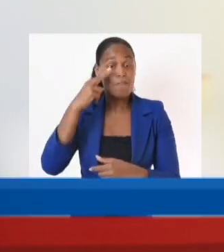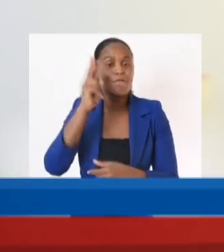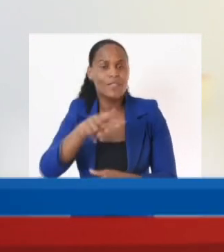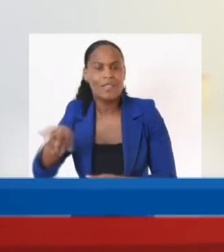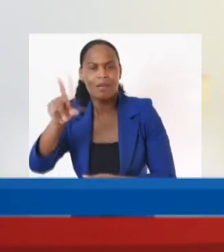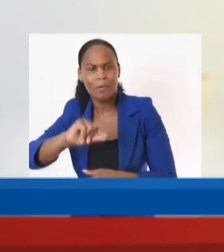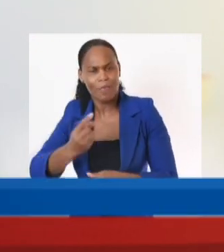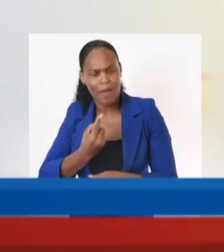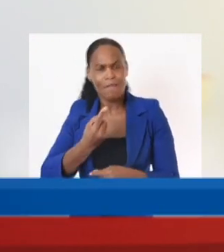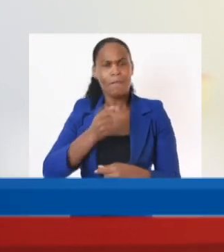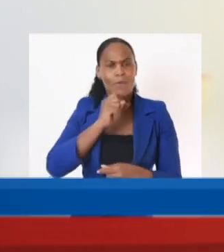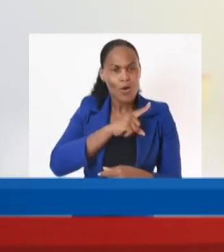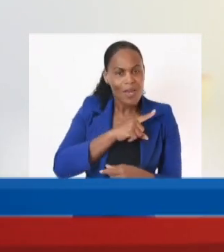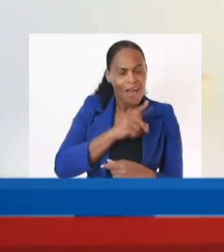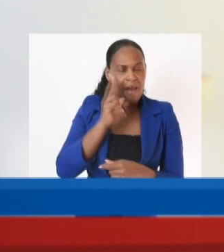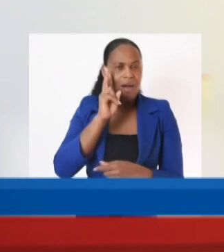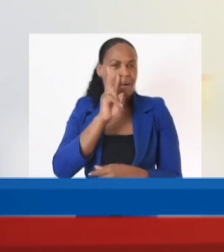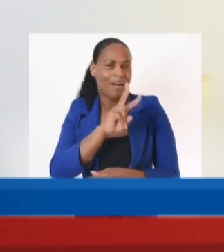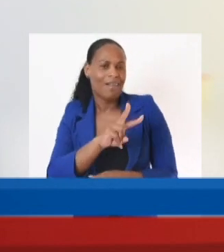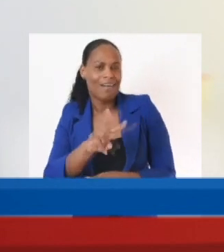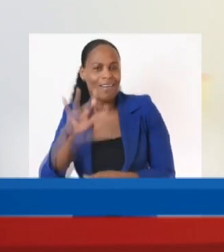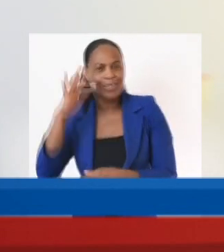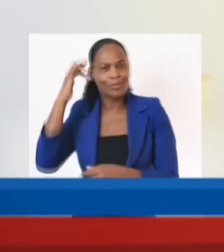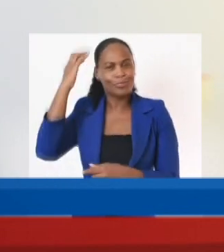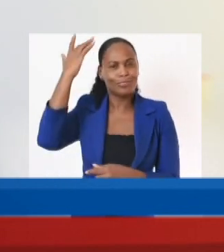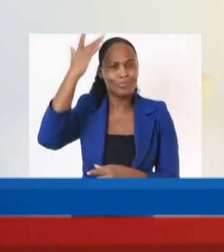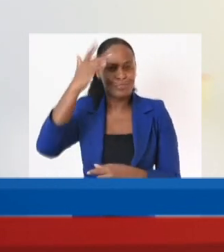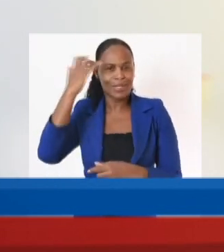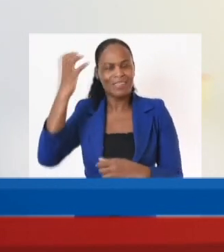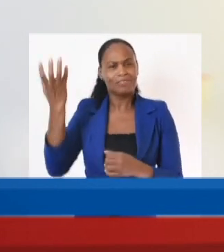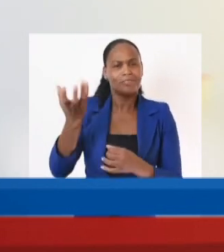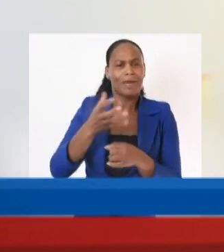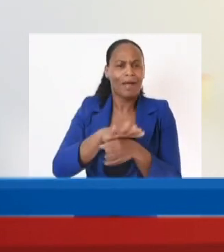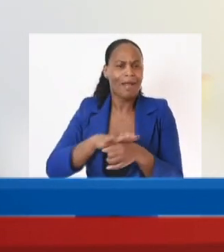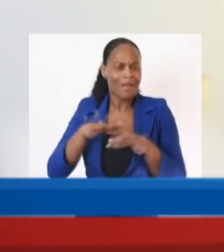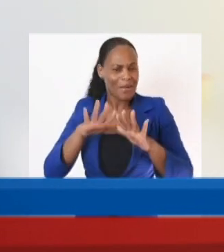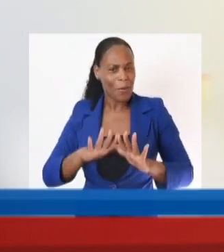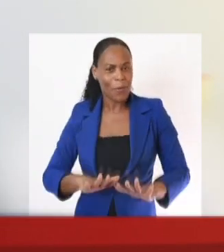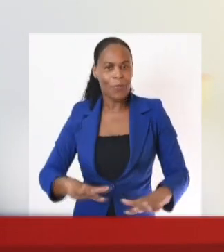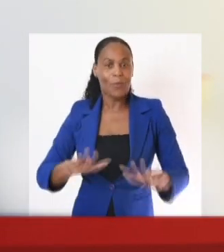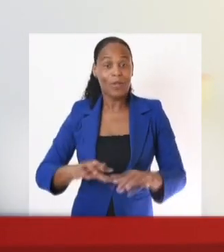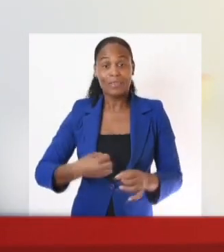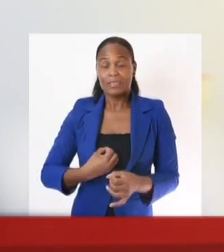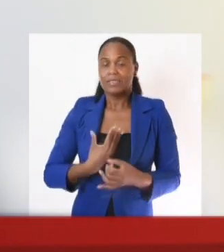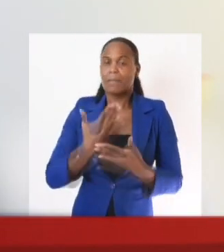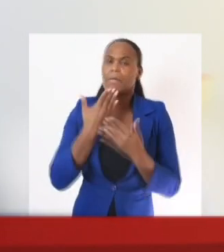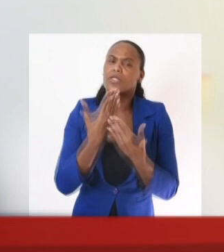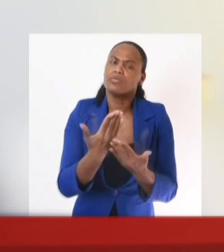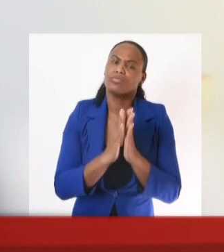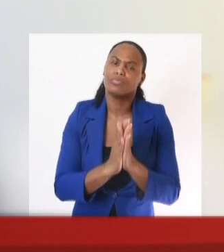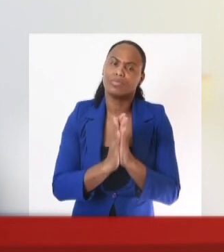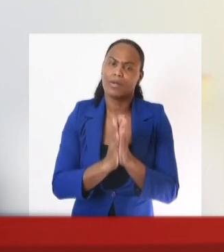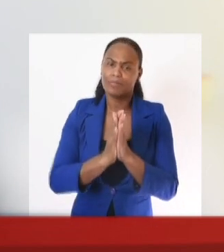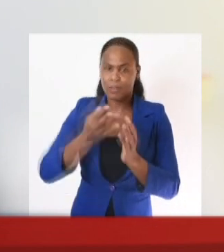devem poder desfrutar de um clima de tranquilidade deixa um apelo para